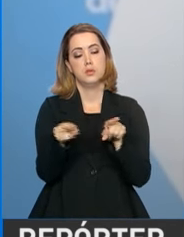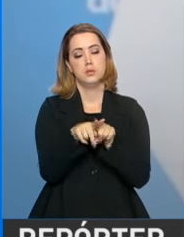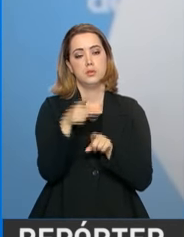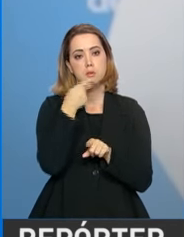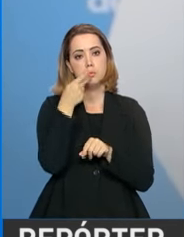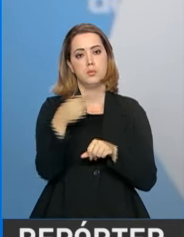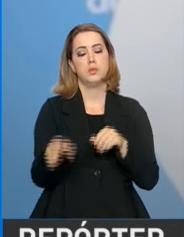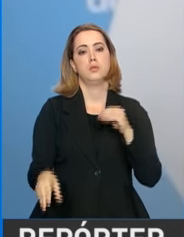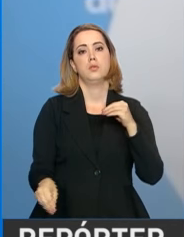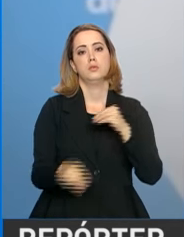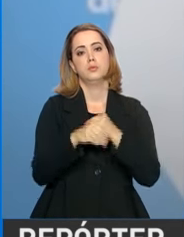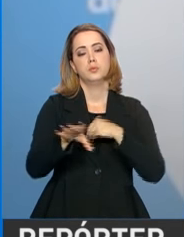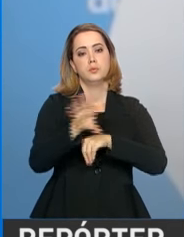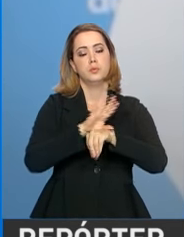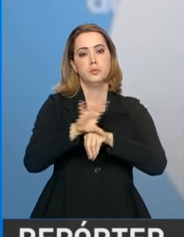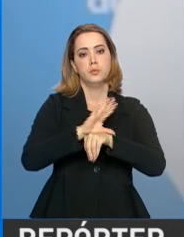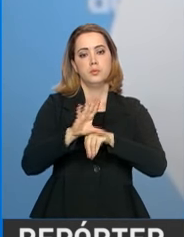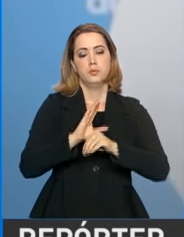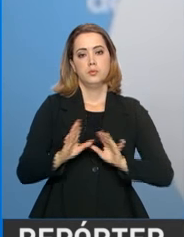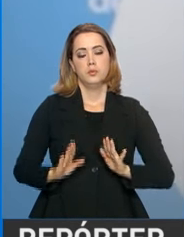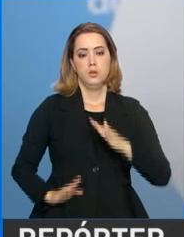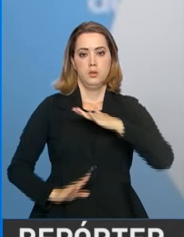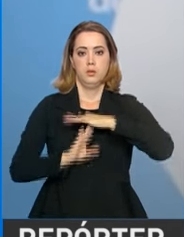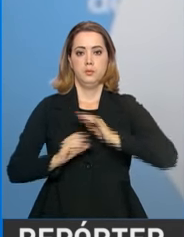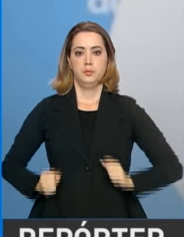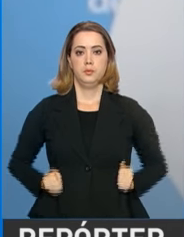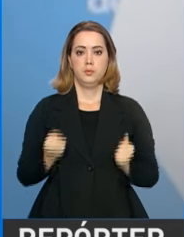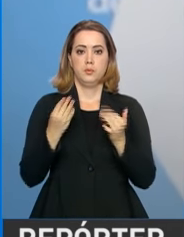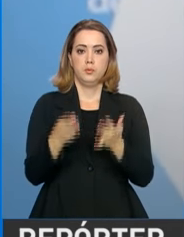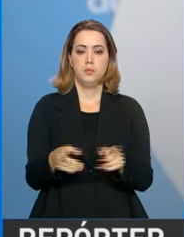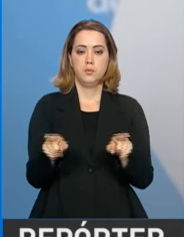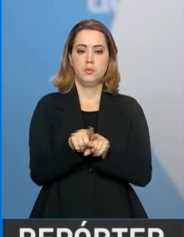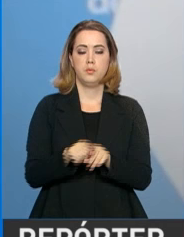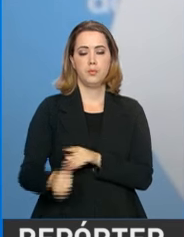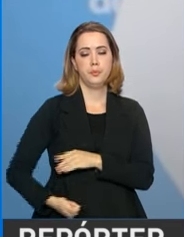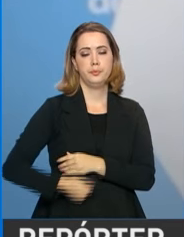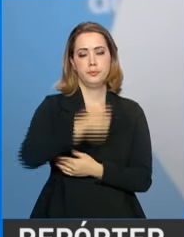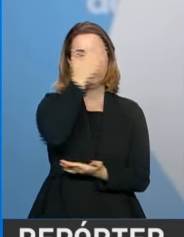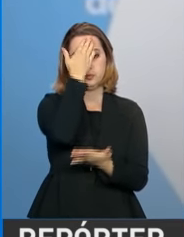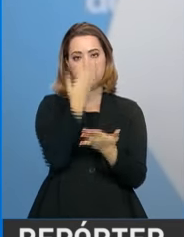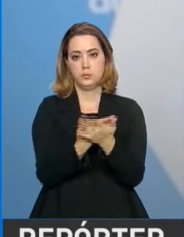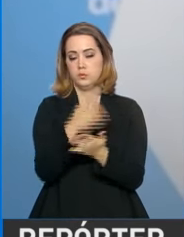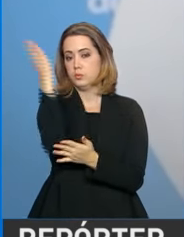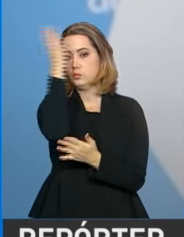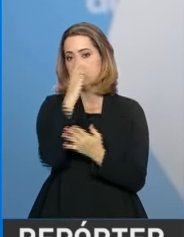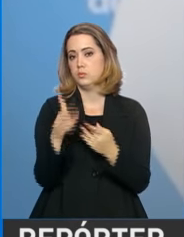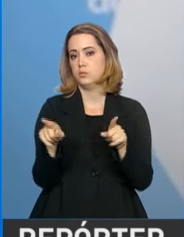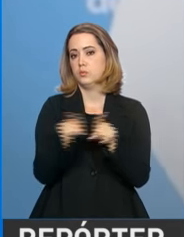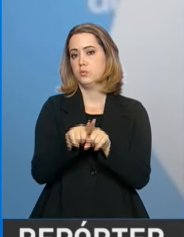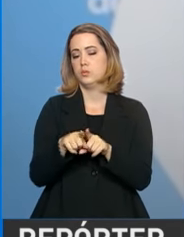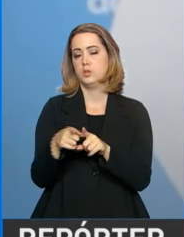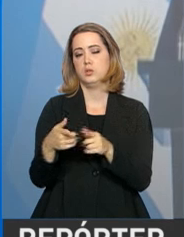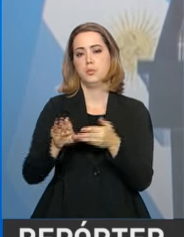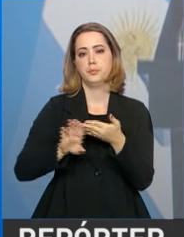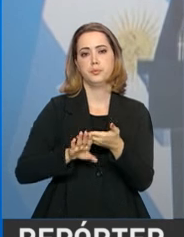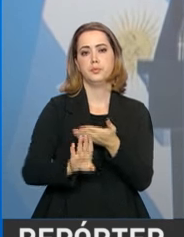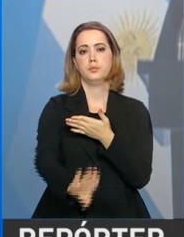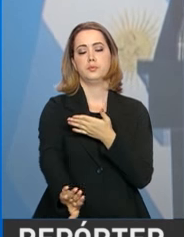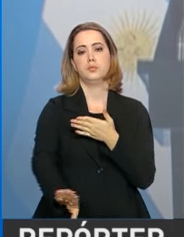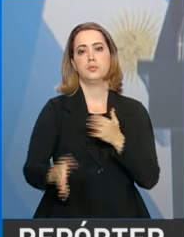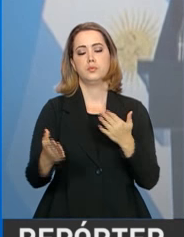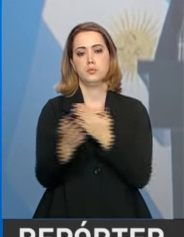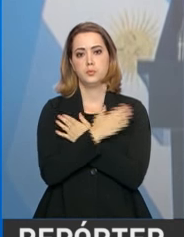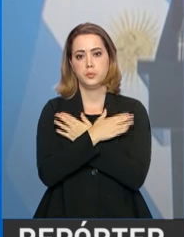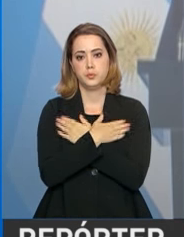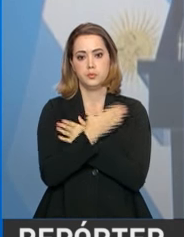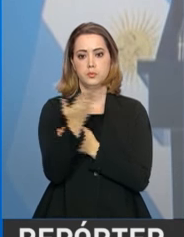limita o crescimento dos gastos públicos como forma de devolver a credibilidade do Brasil e combater o desemprego. Nós